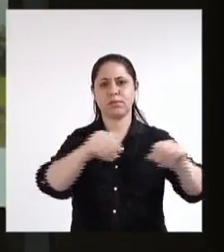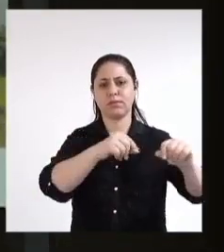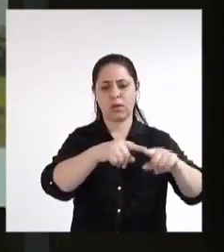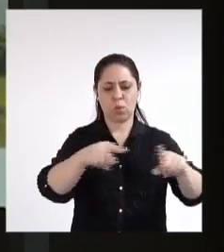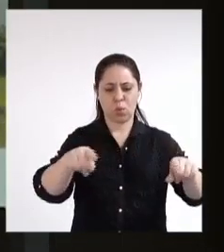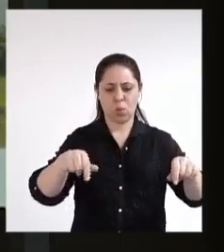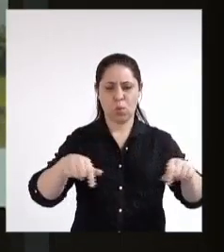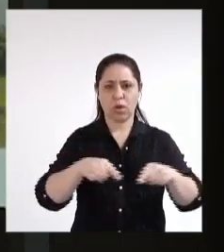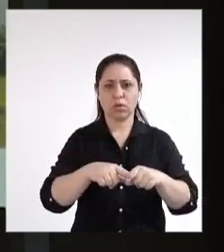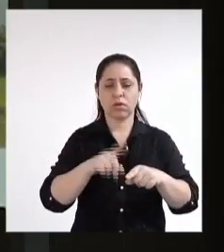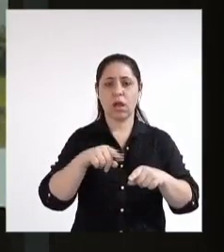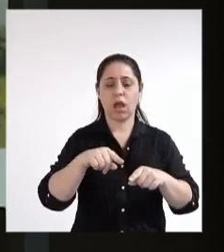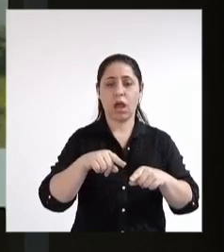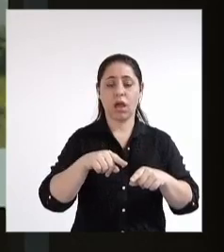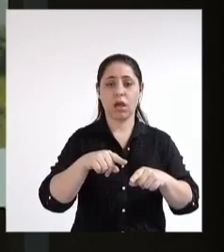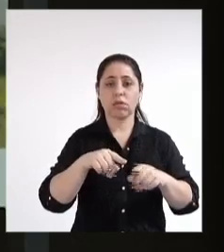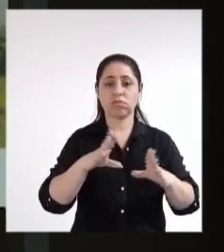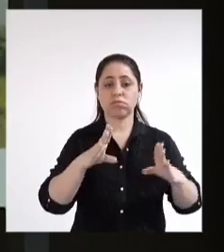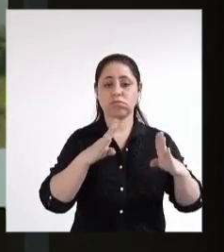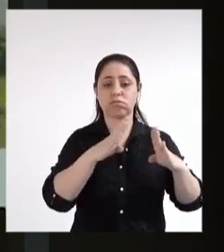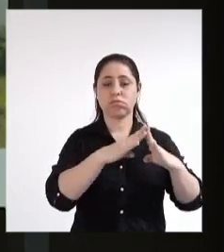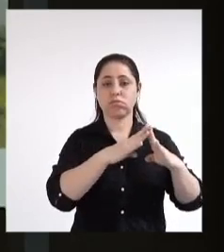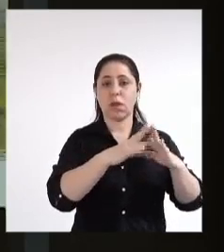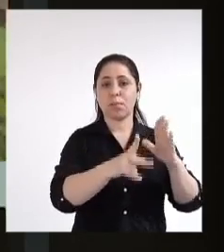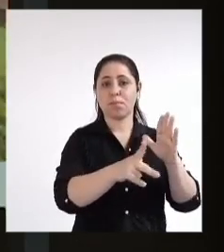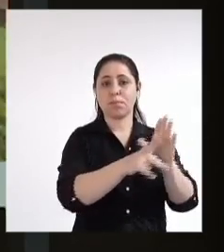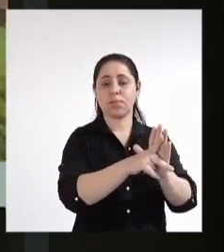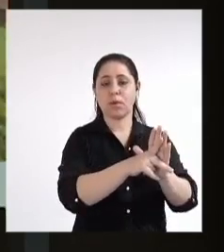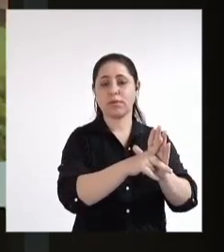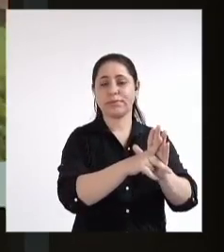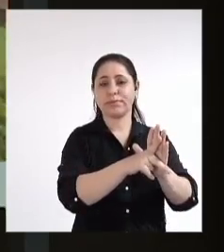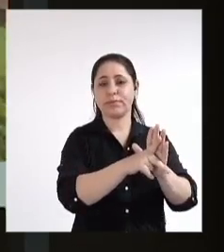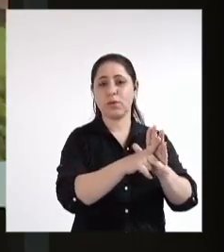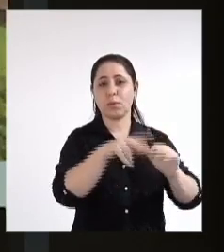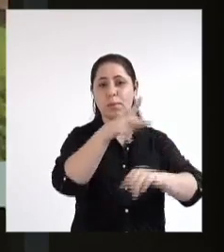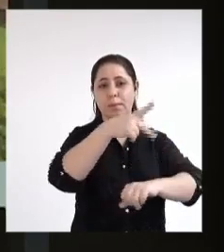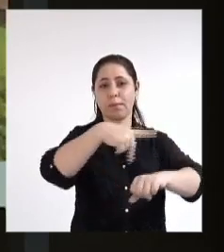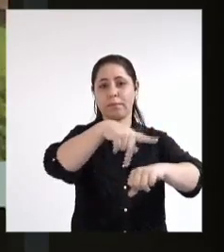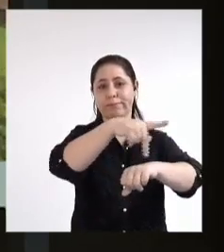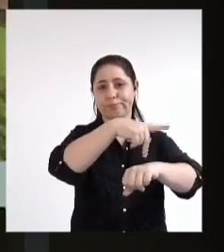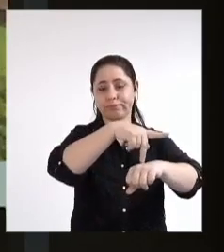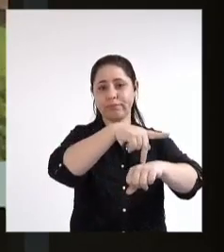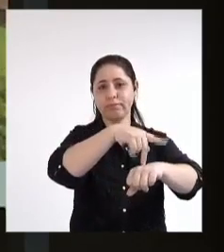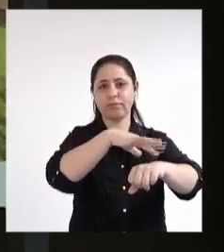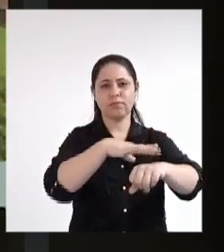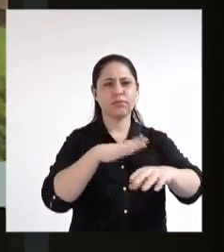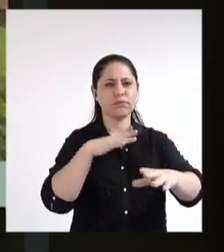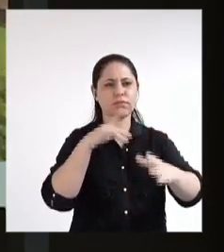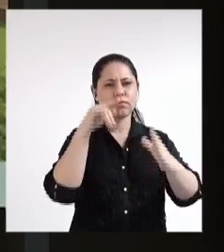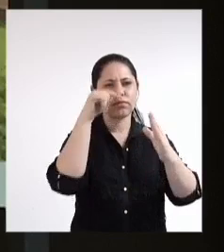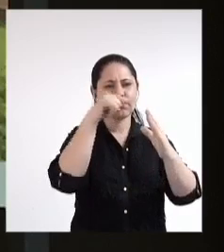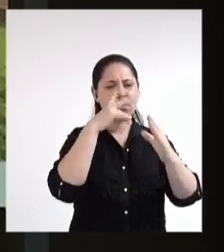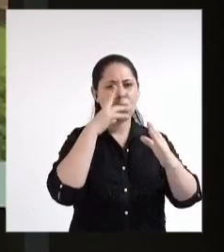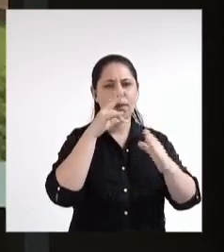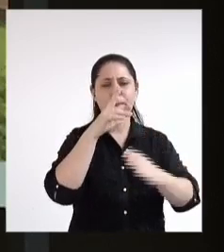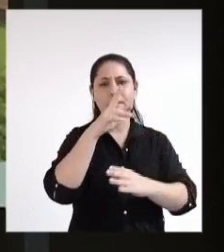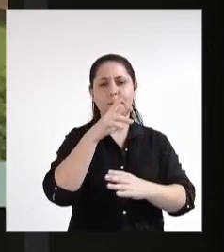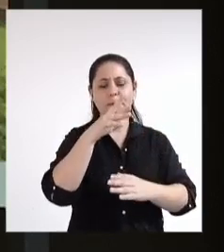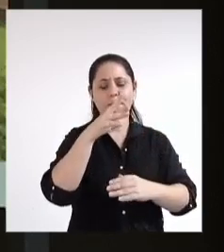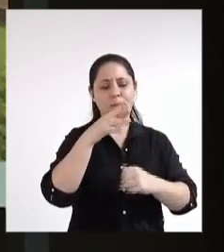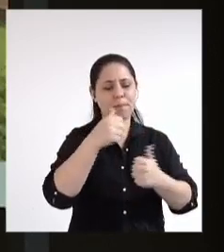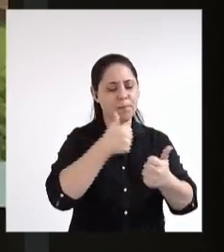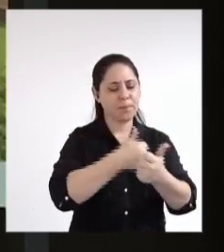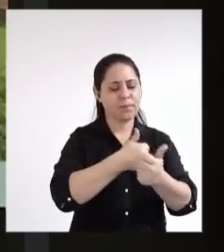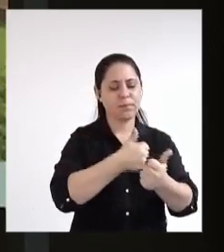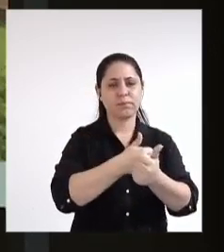essa é a sede do parque ele ele vai tá né bem localizada bem na margem do rio paraná